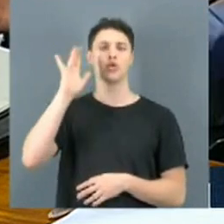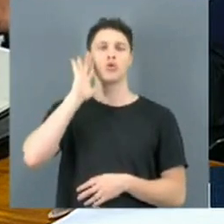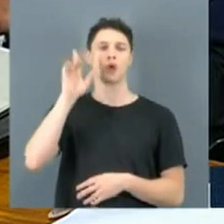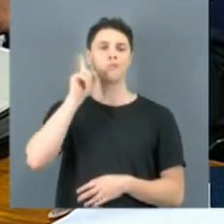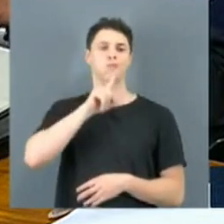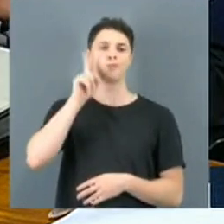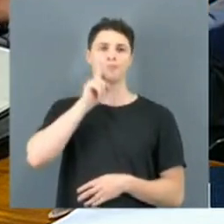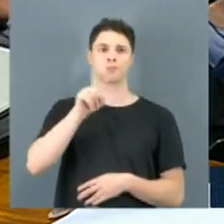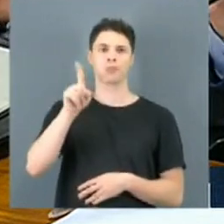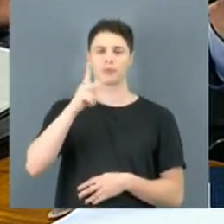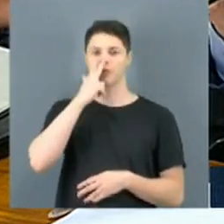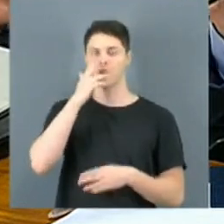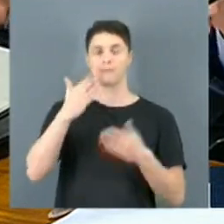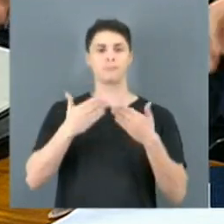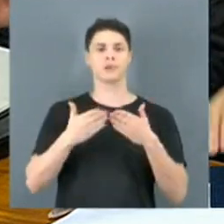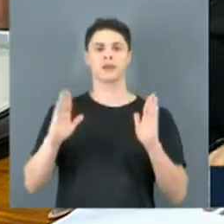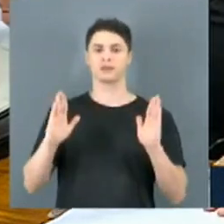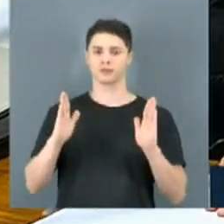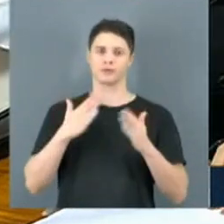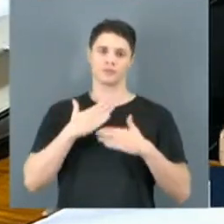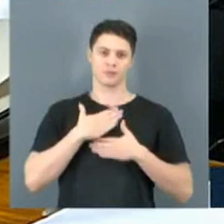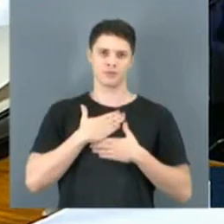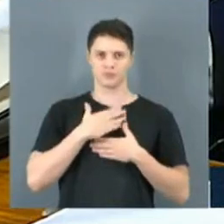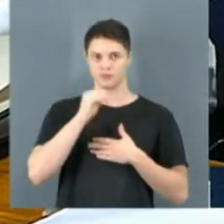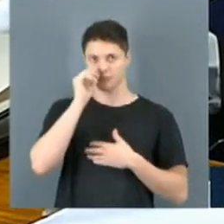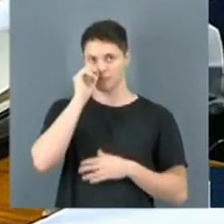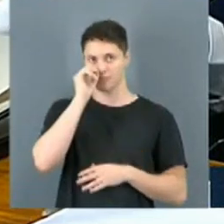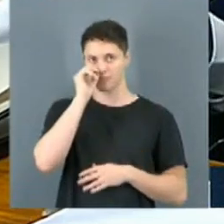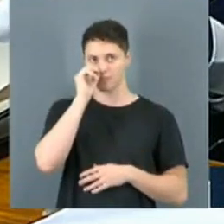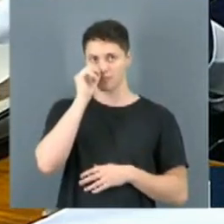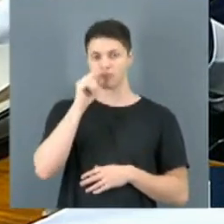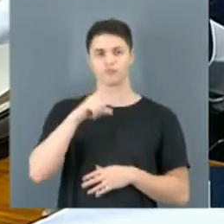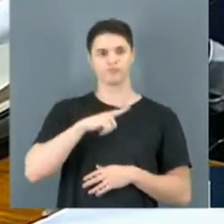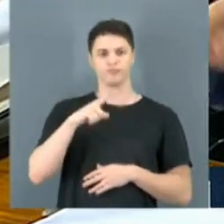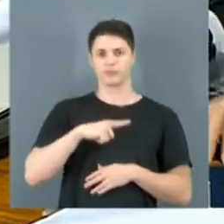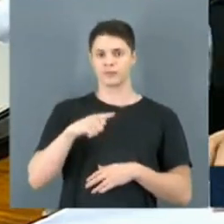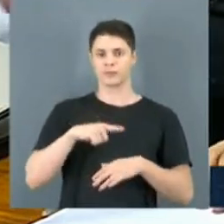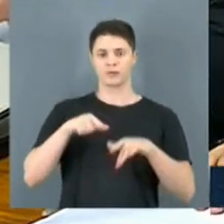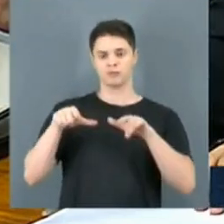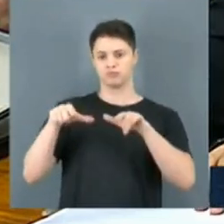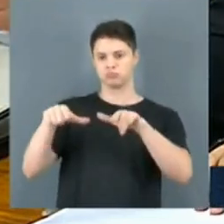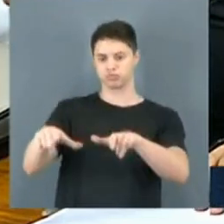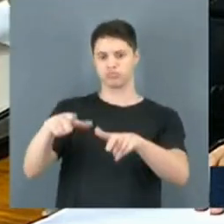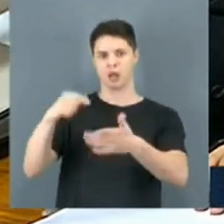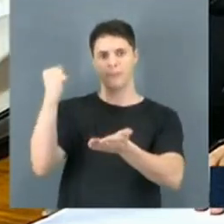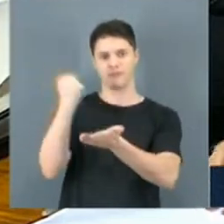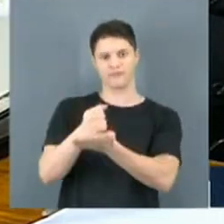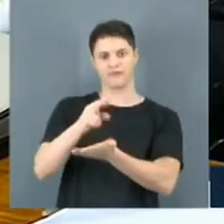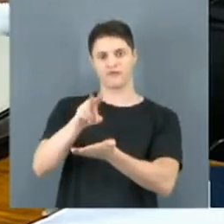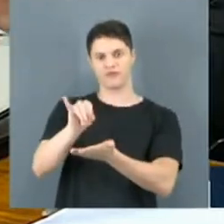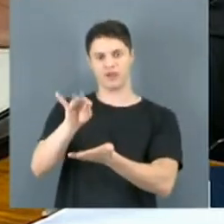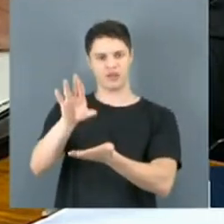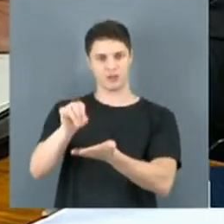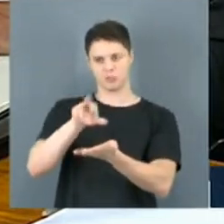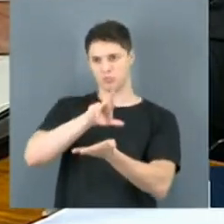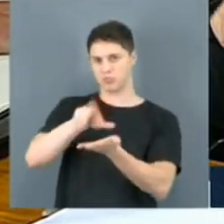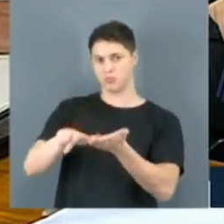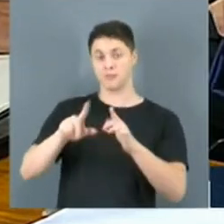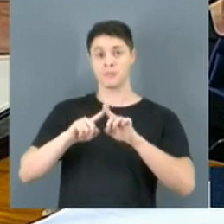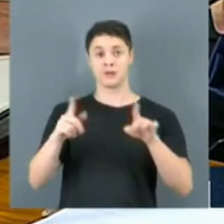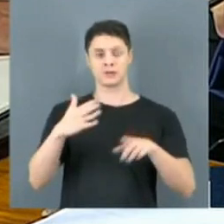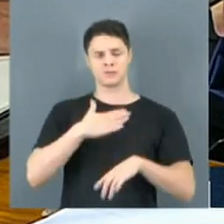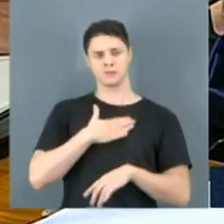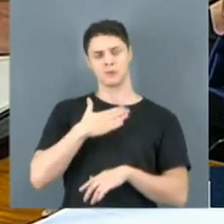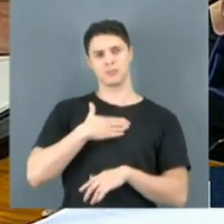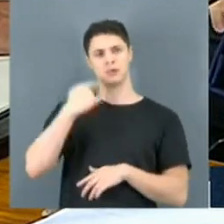ele estava aberto para mim. Inclusive com visto e possibilidade de trabalhar fora. Mas a minha